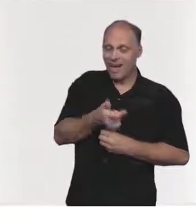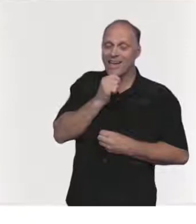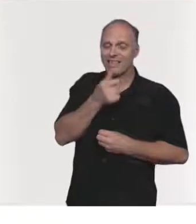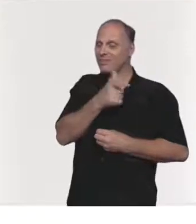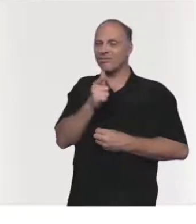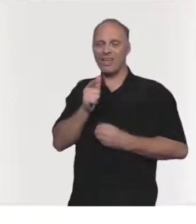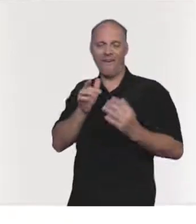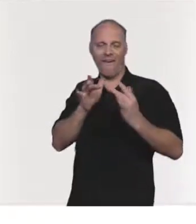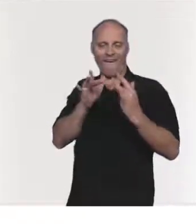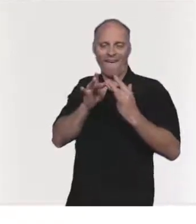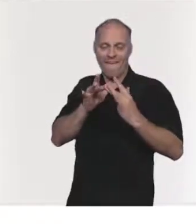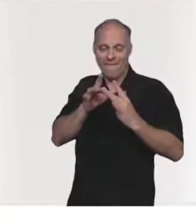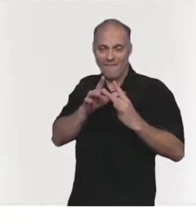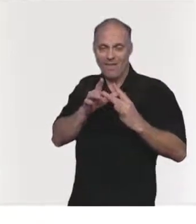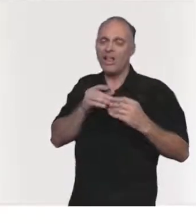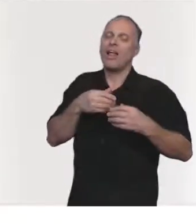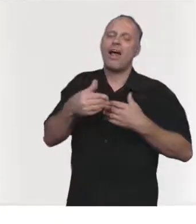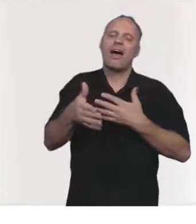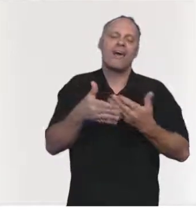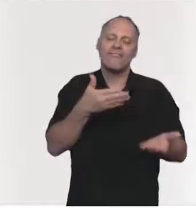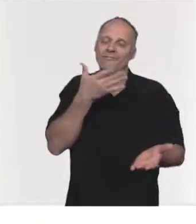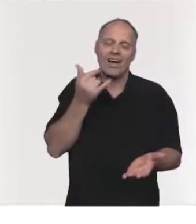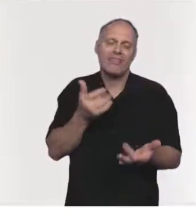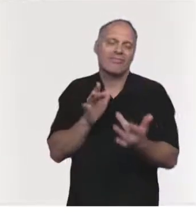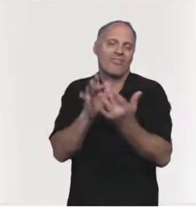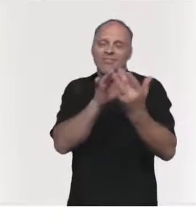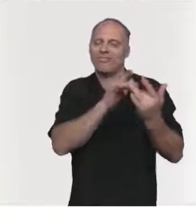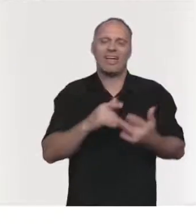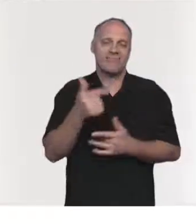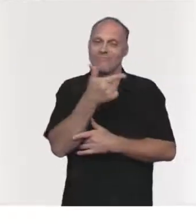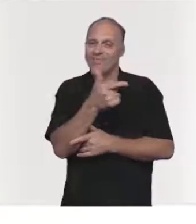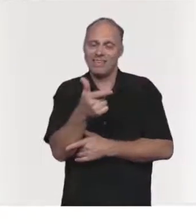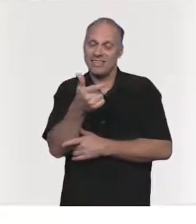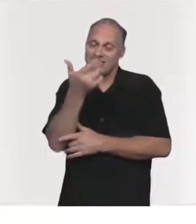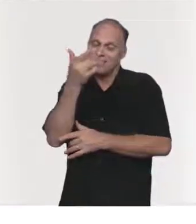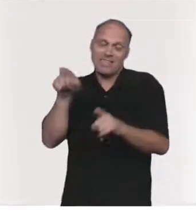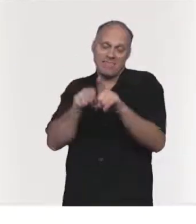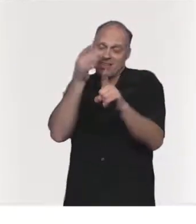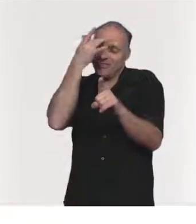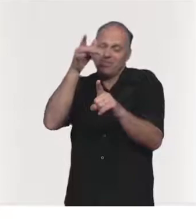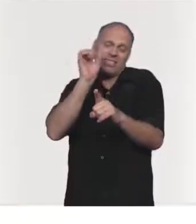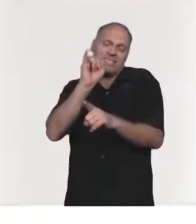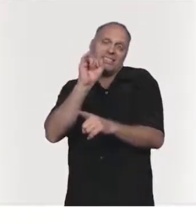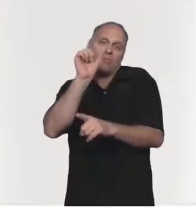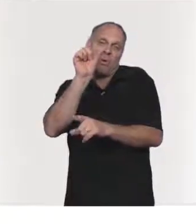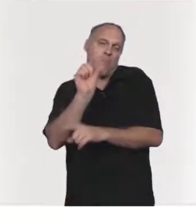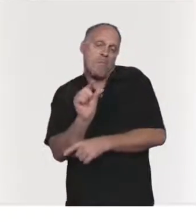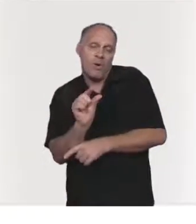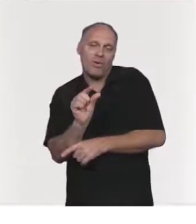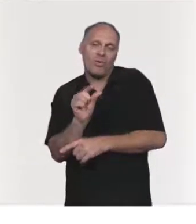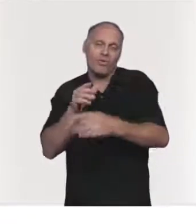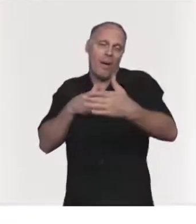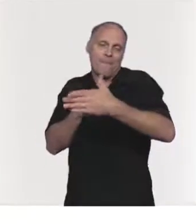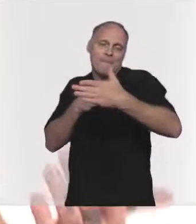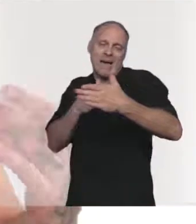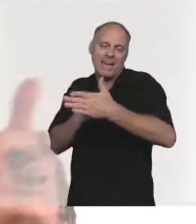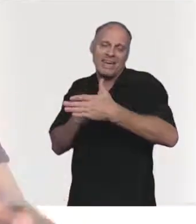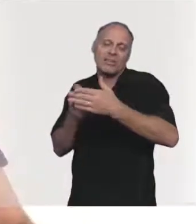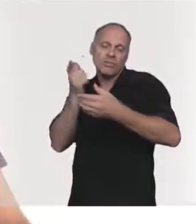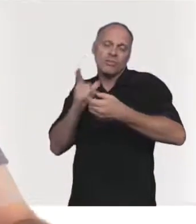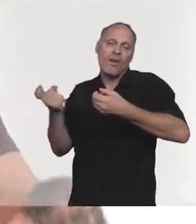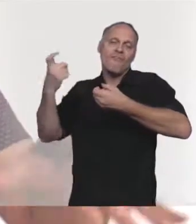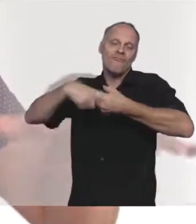não tenho um acesso muito fluido com eles. E eu também não sei se isso também não foi um pouco uma barreira de